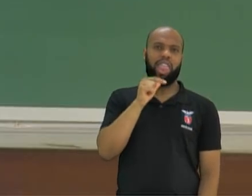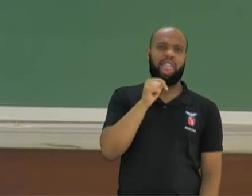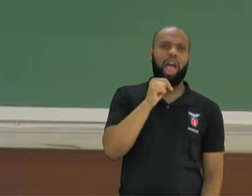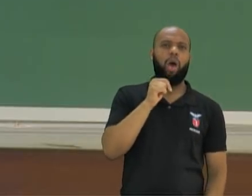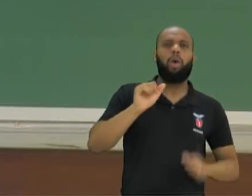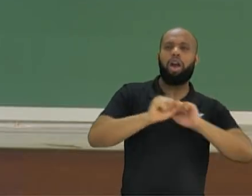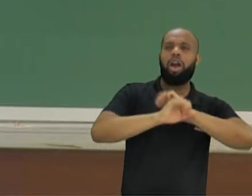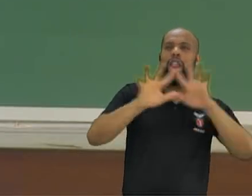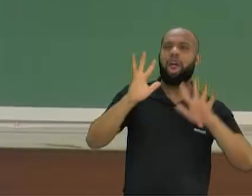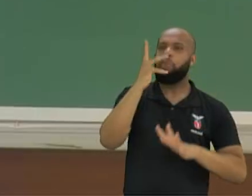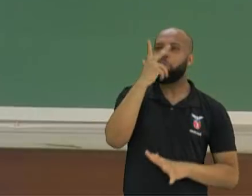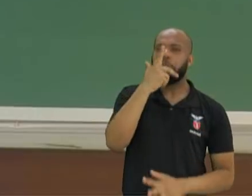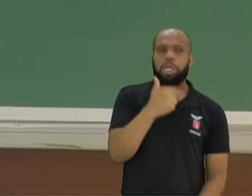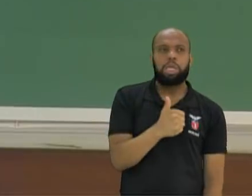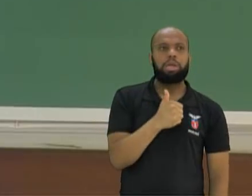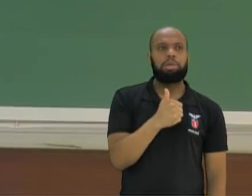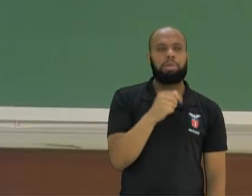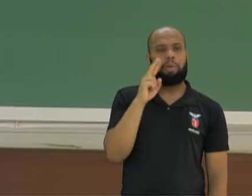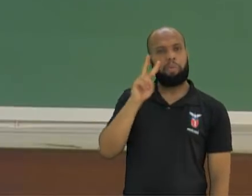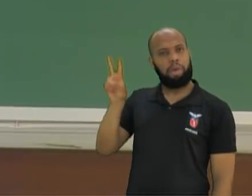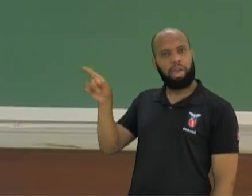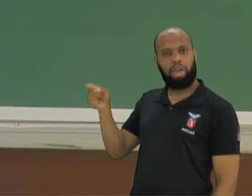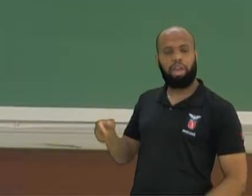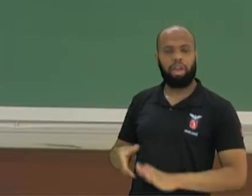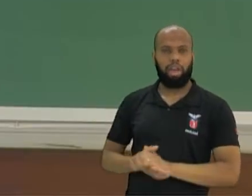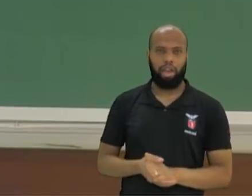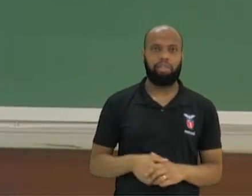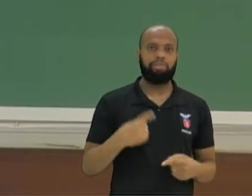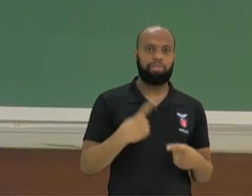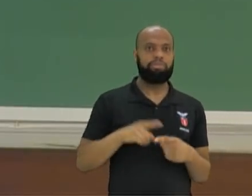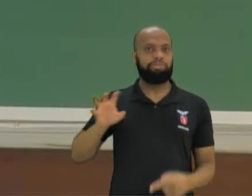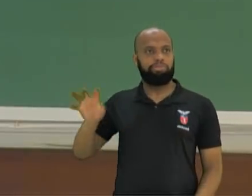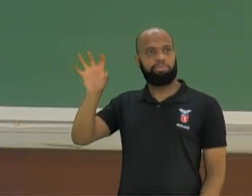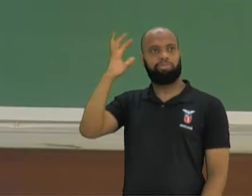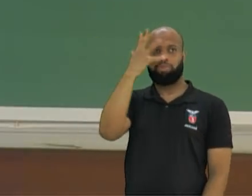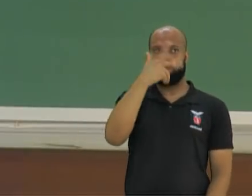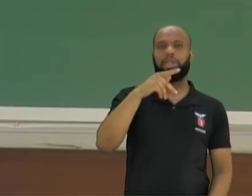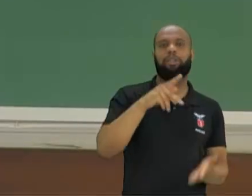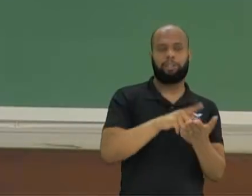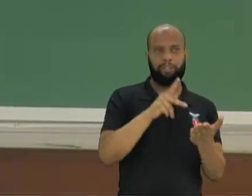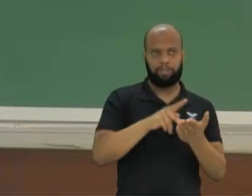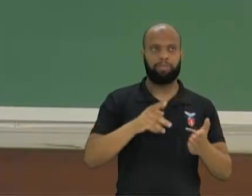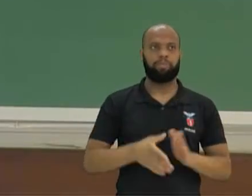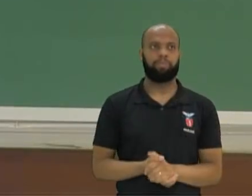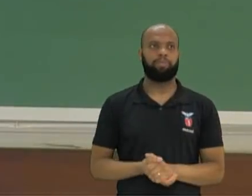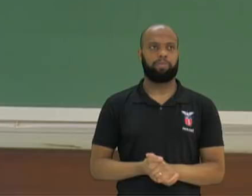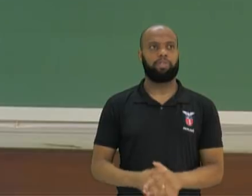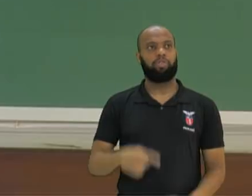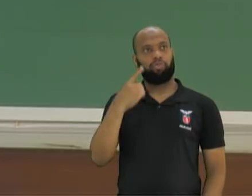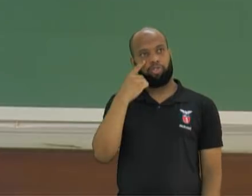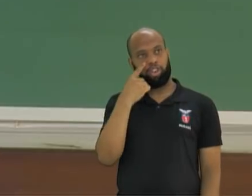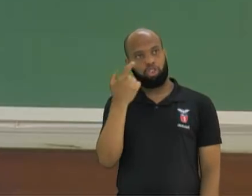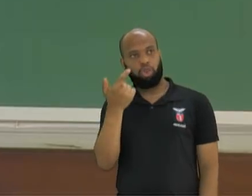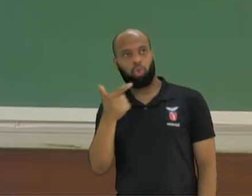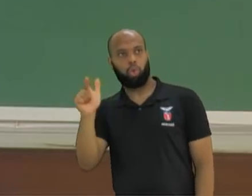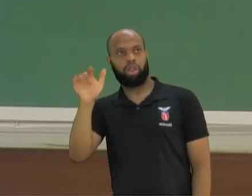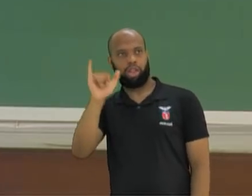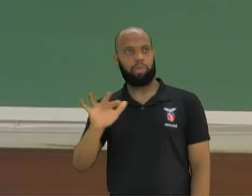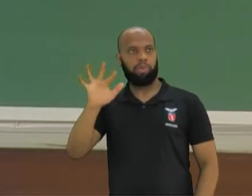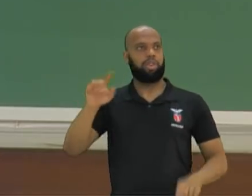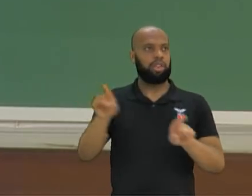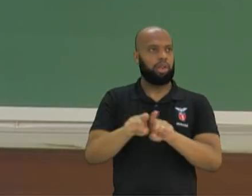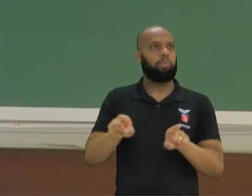com visibilidade. É uma região muito bonita mesmo. Aqui mais uma imagem também, para vocês terem uma